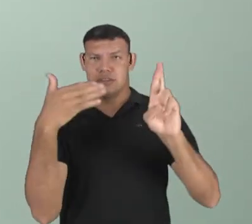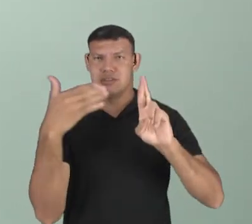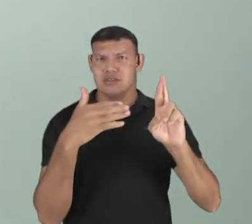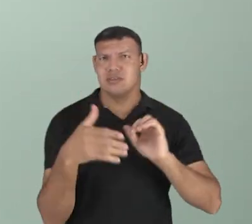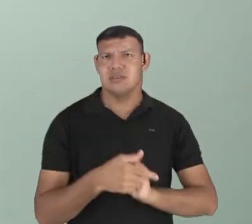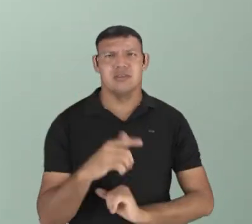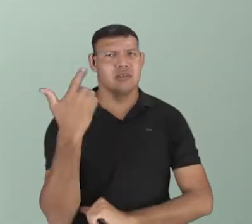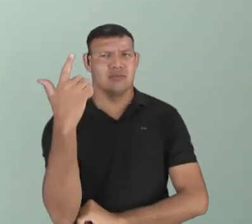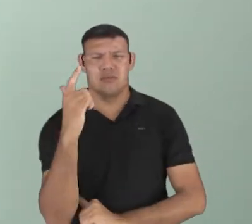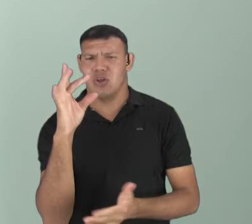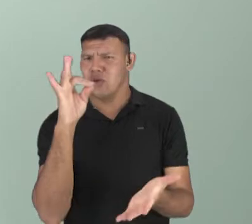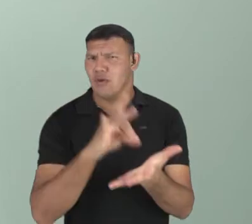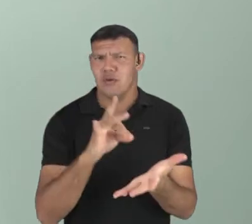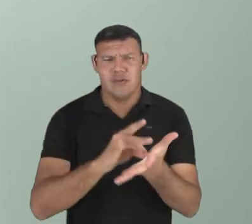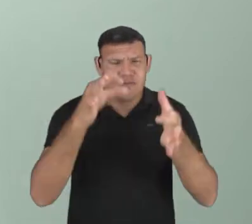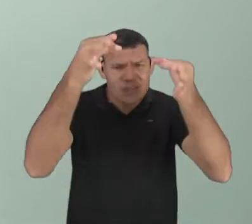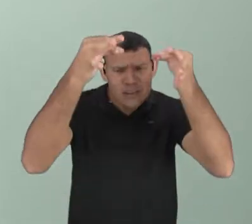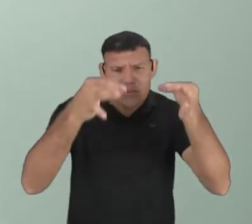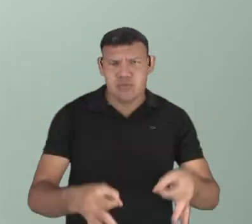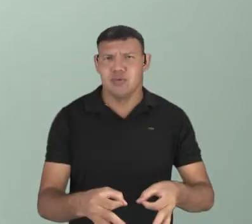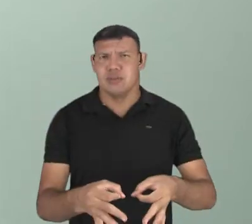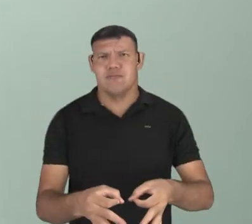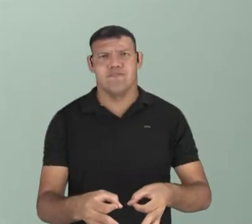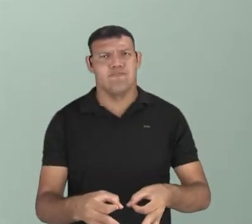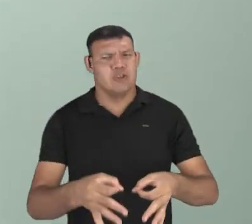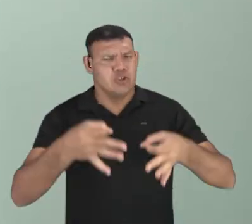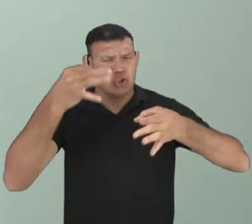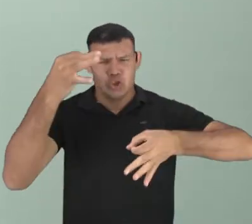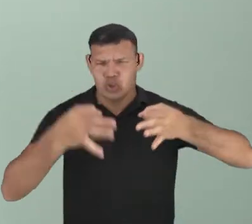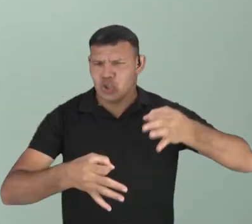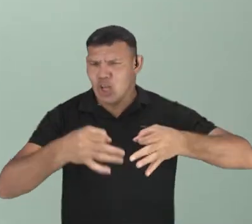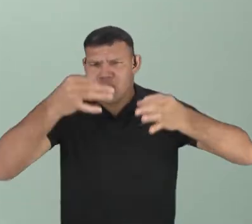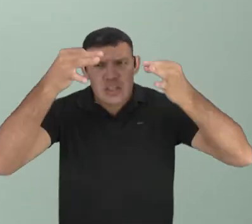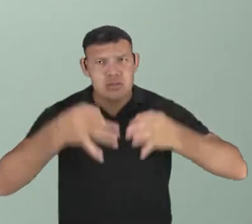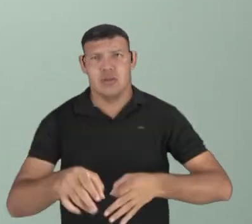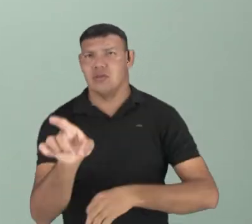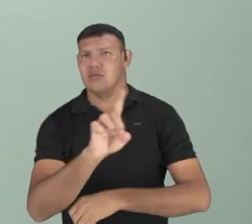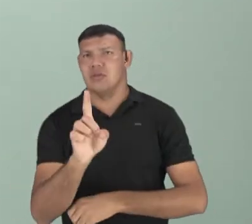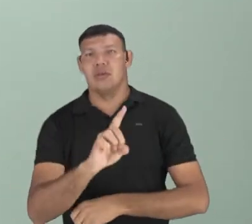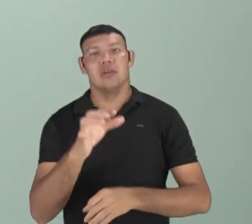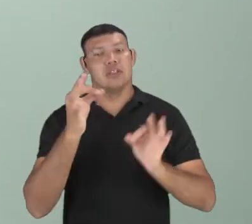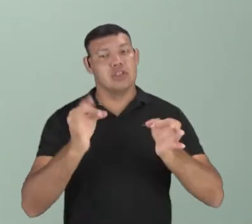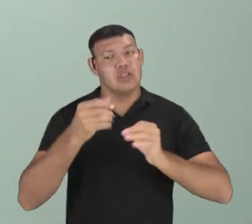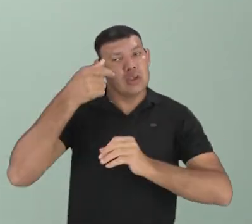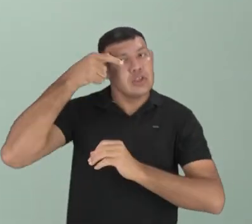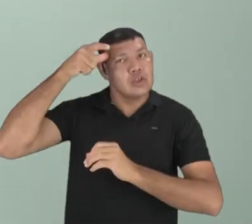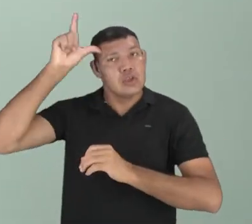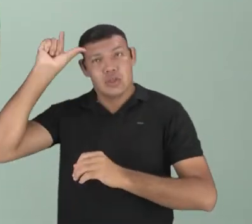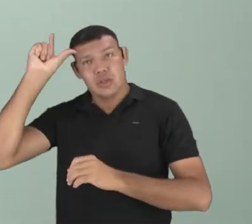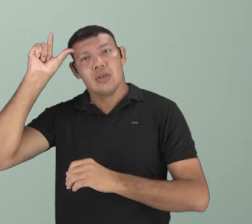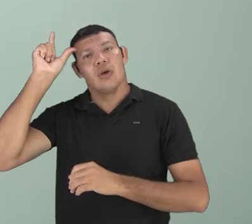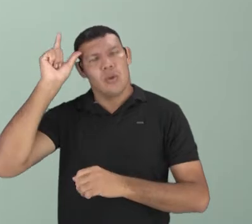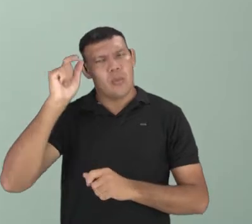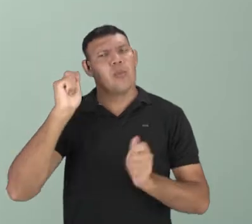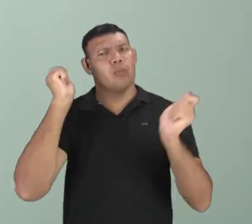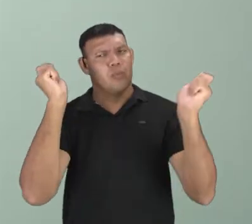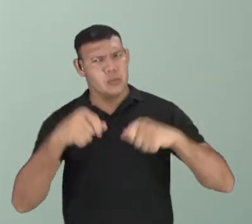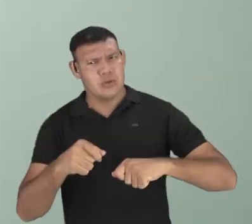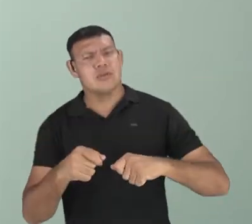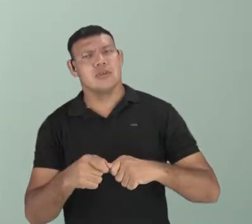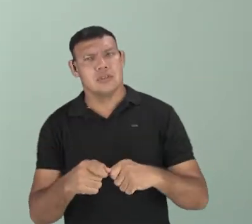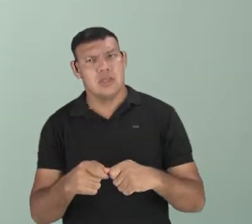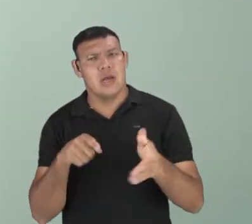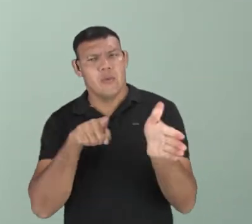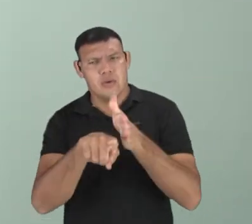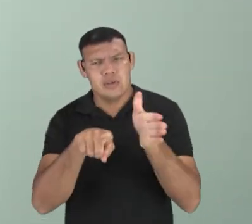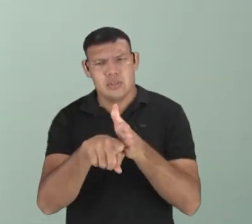verdades absolutas, não há certezas definitivas. A certeza de ontem, ela pode ser refutada e a gente vai avançando em